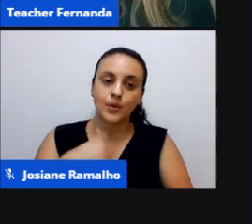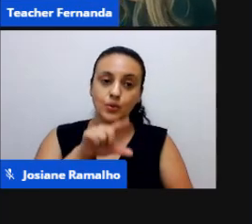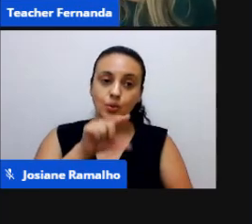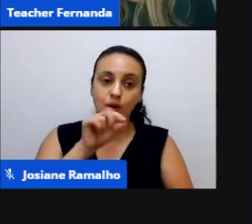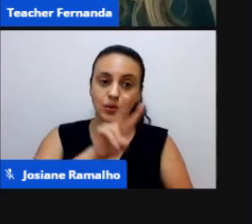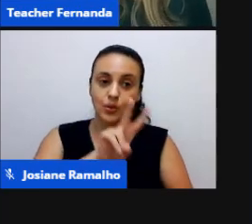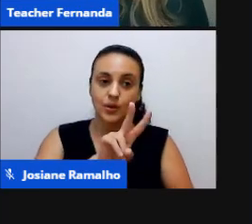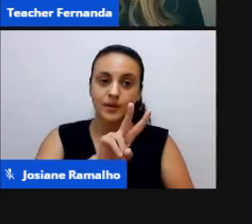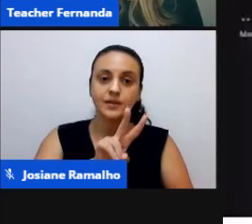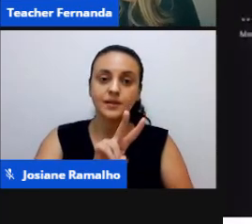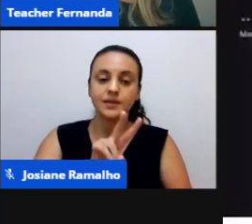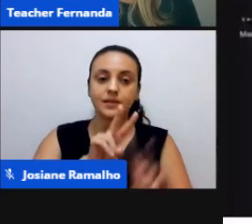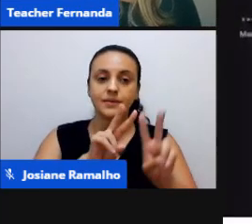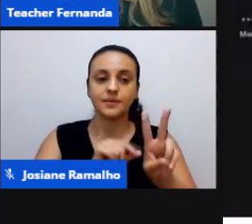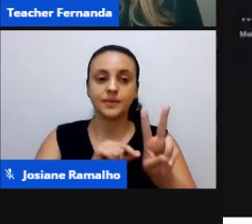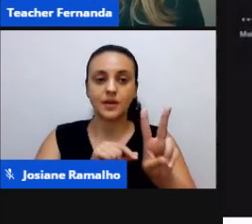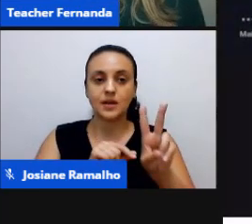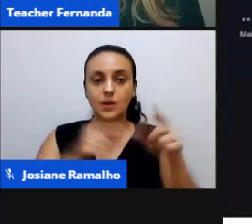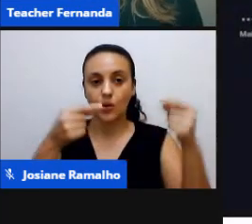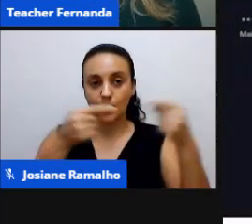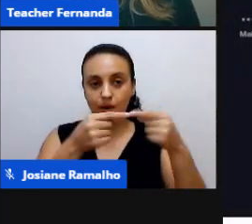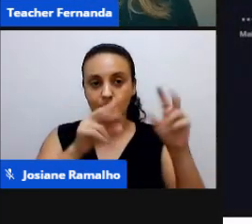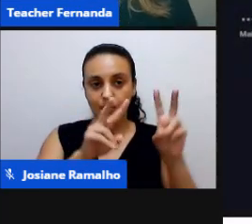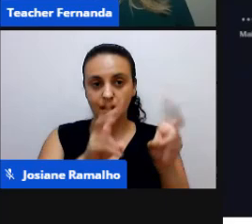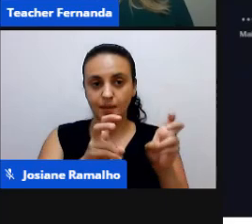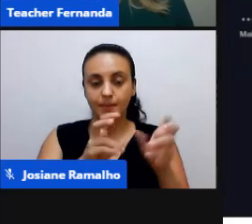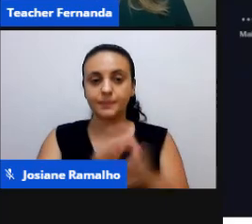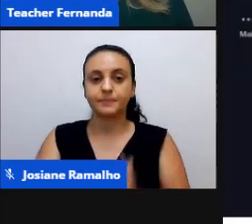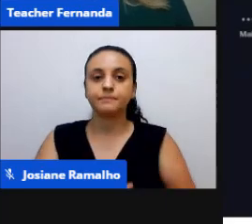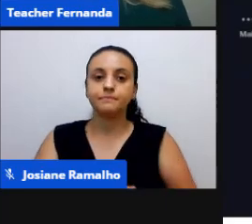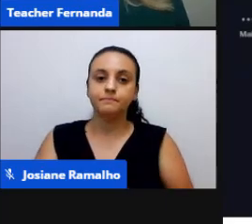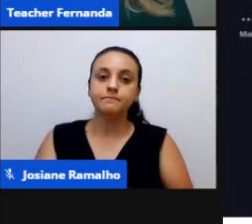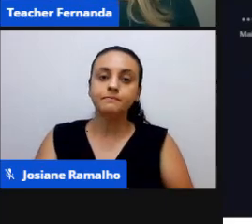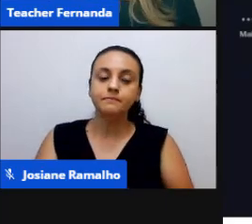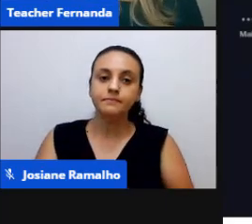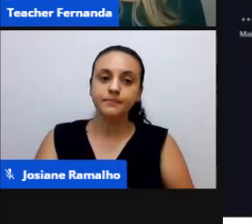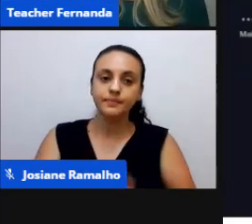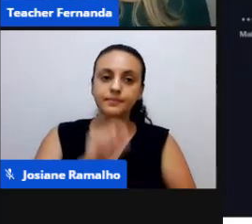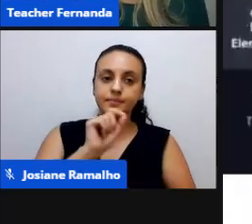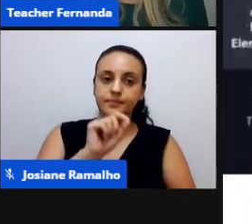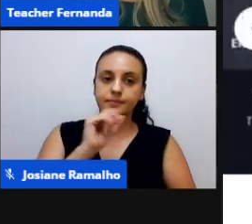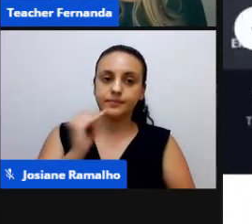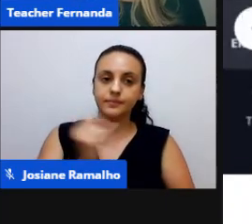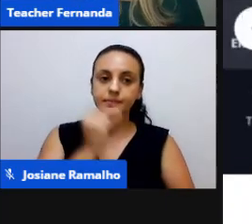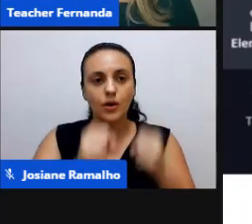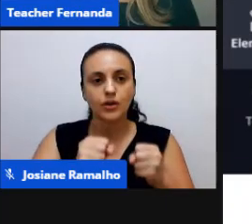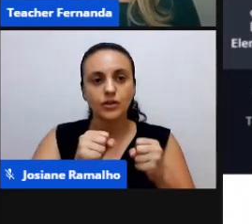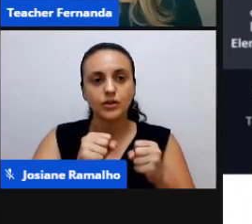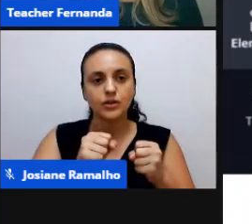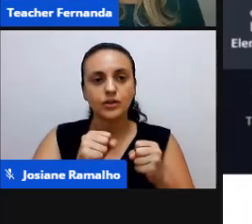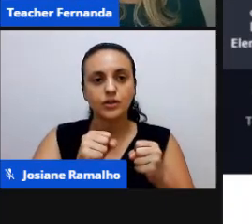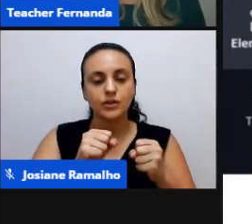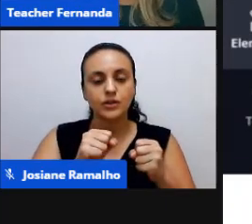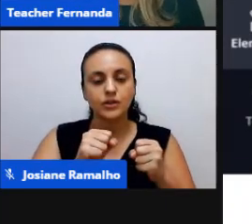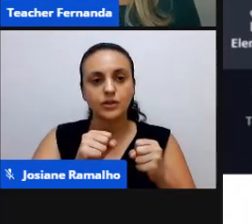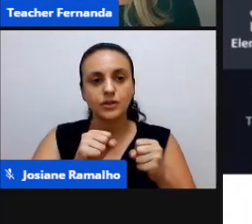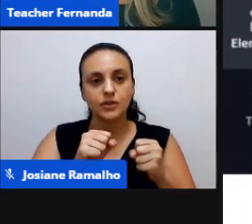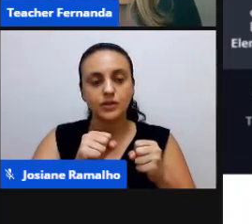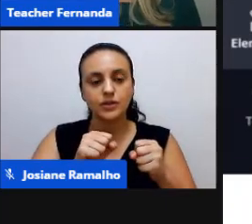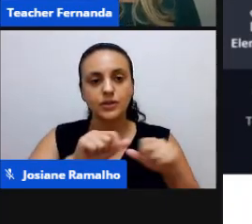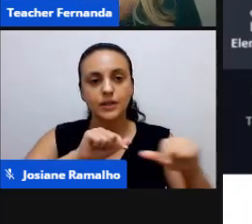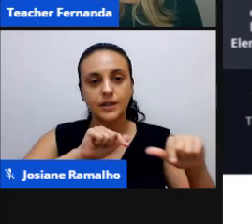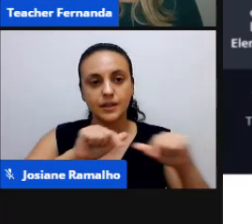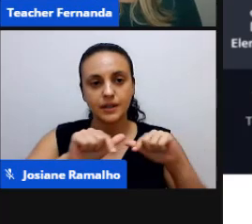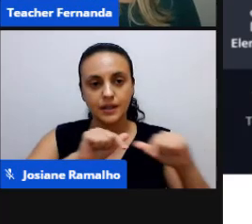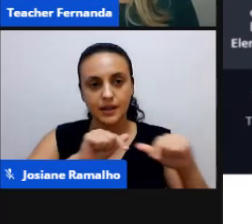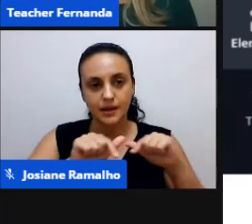diferentes, porém do mesmo assunto. E o que é importante dentro do conceito de design? Se você for trabalhar